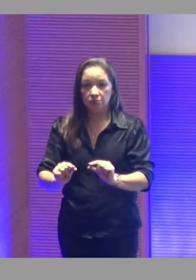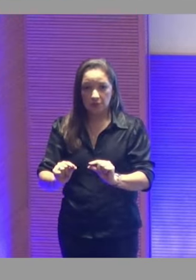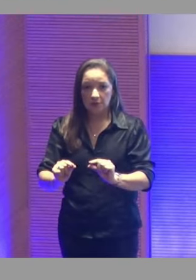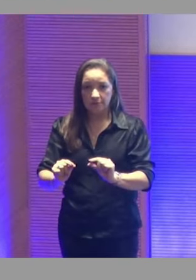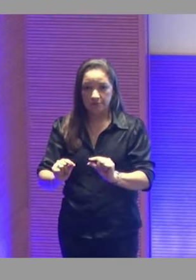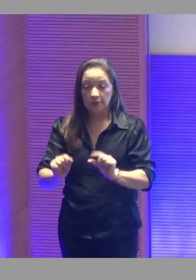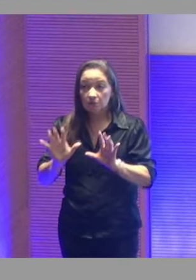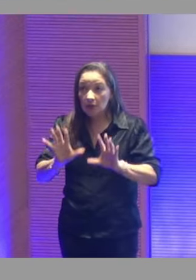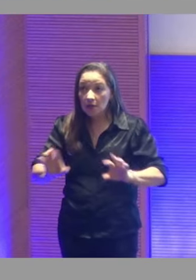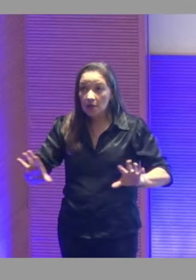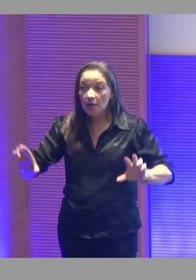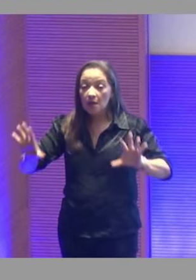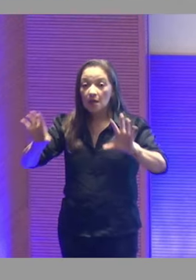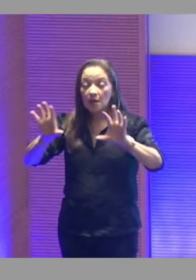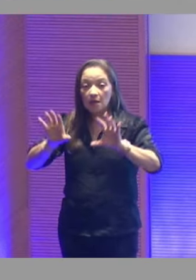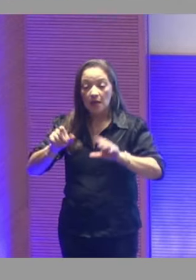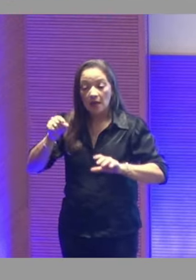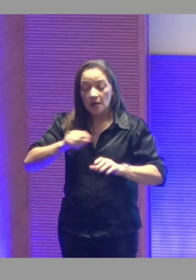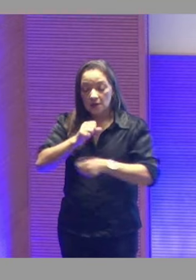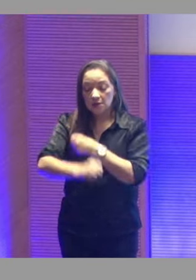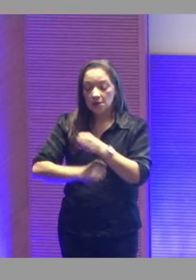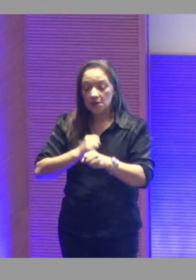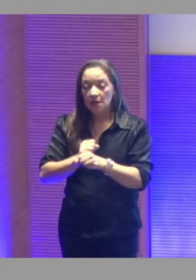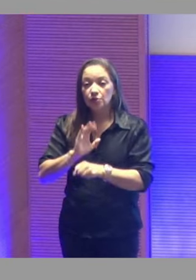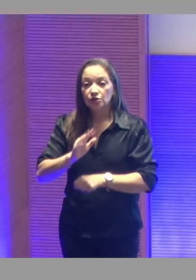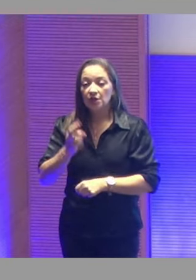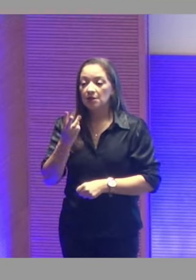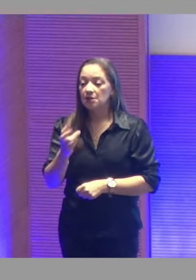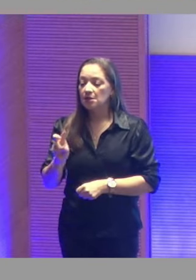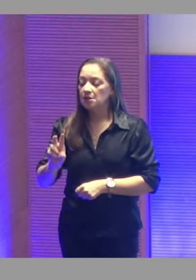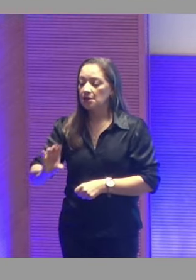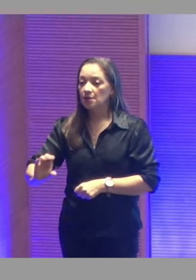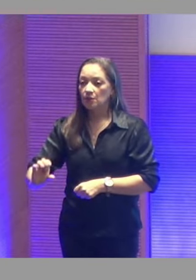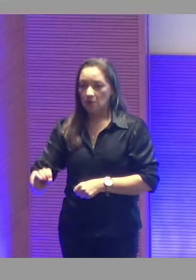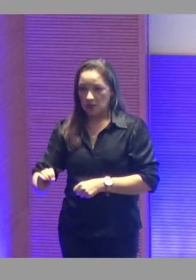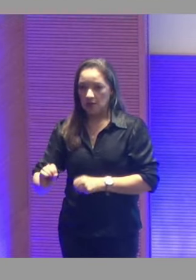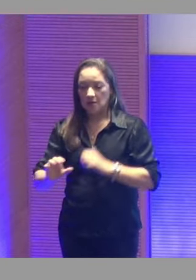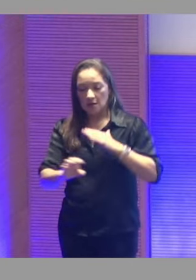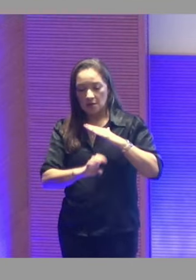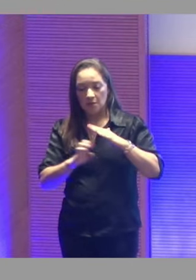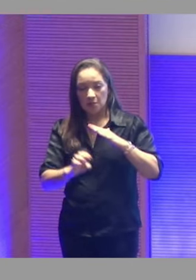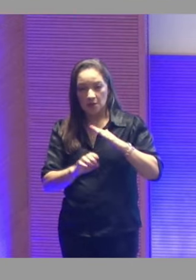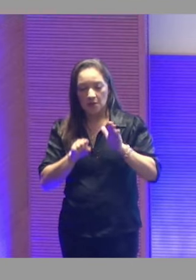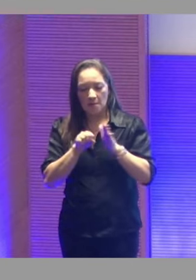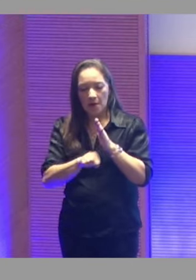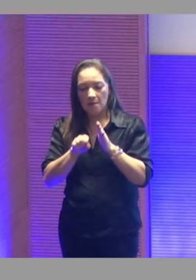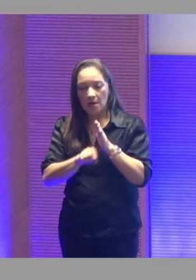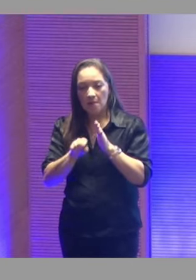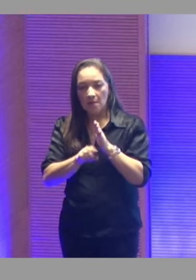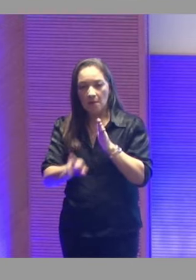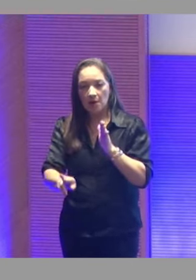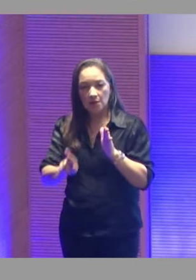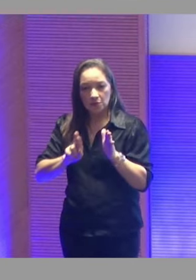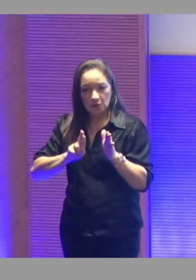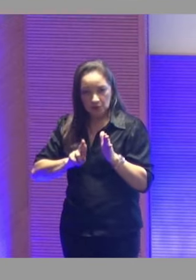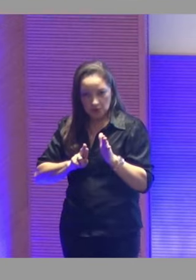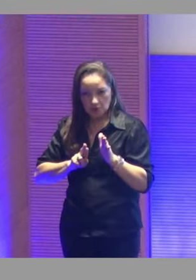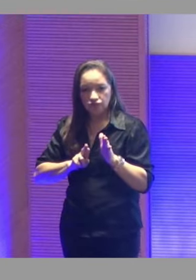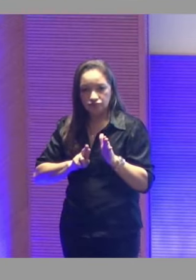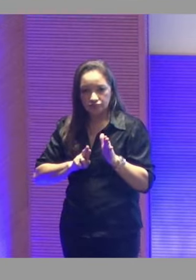ano eh nós tivemos 350 organizações que responderam o nosso questionário isso são